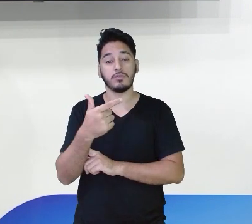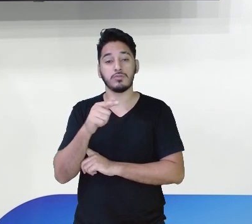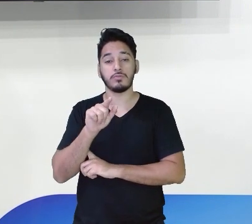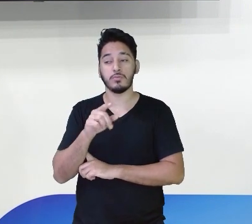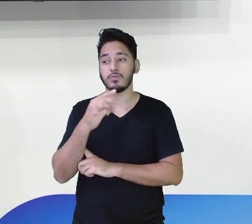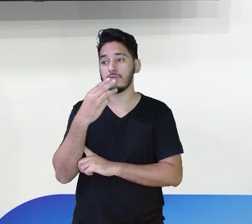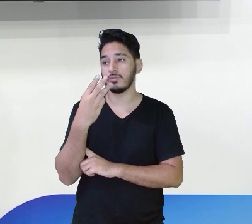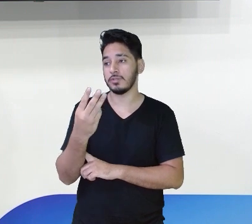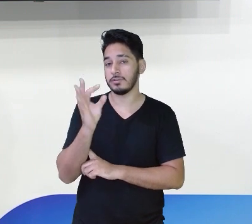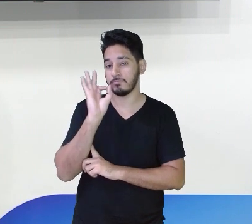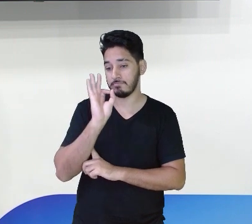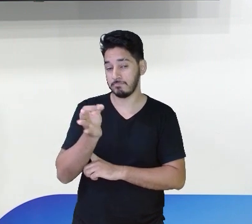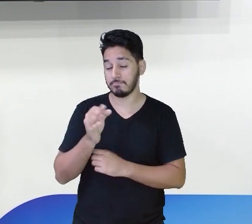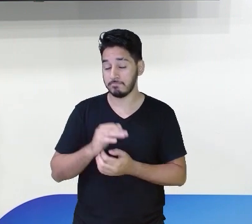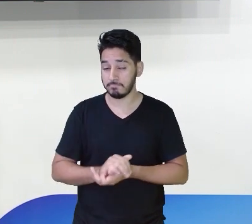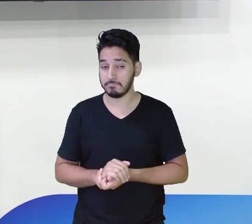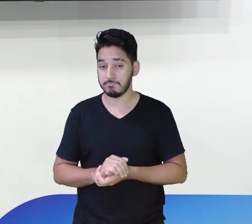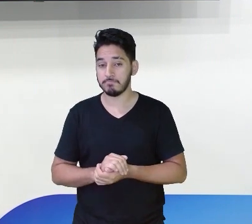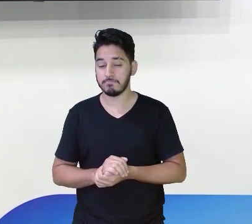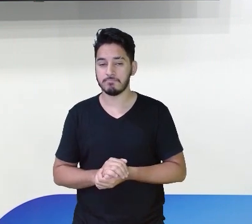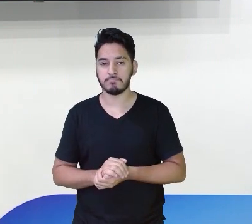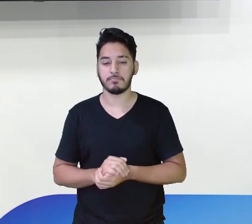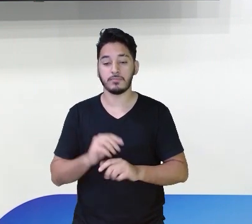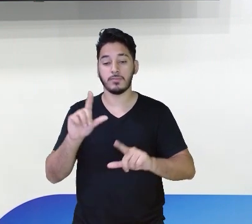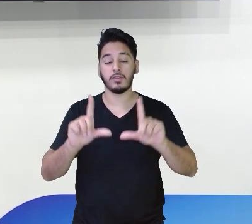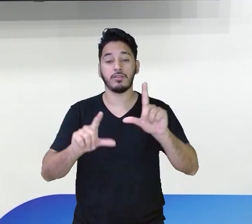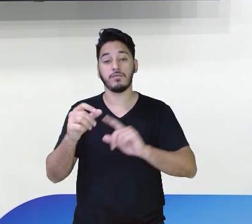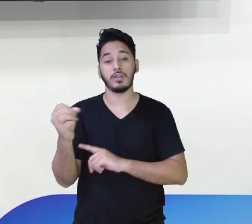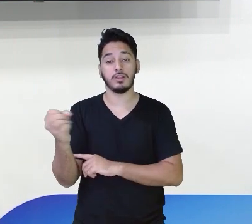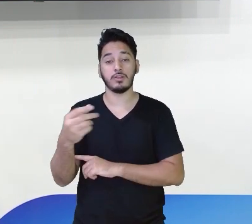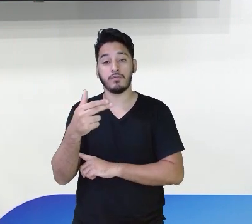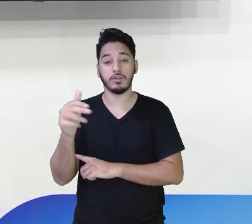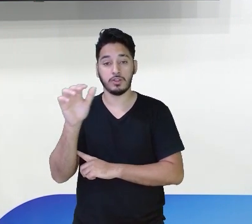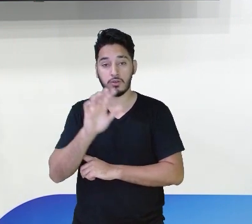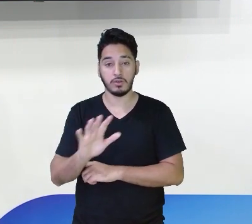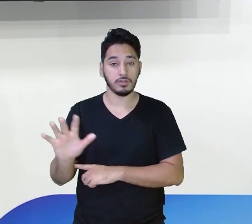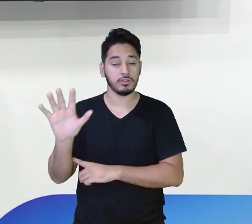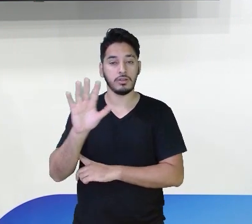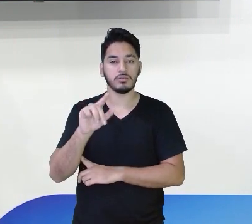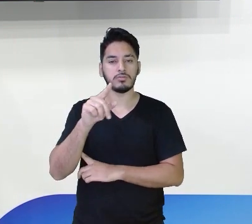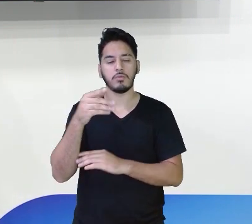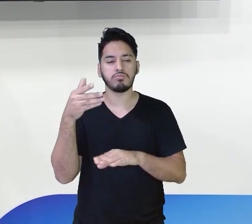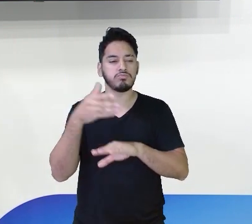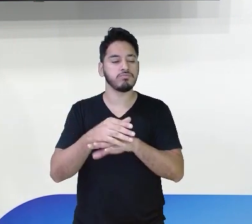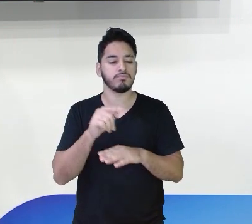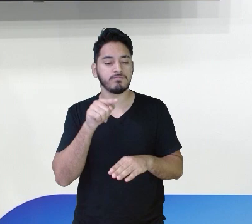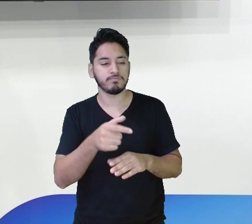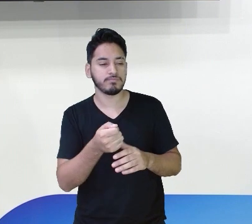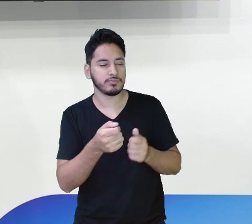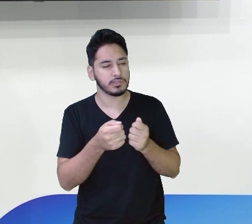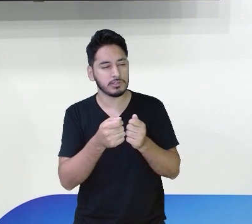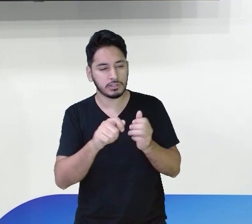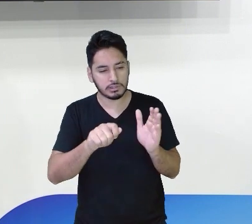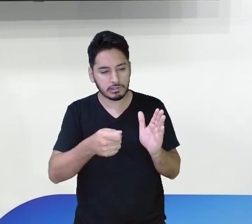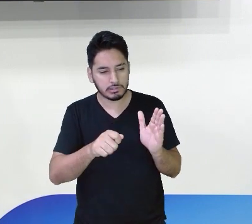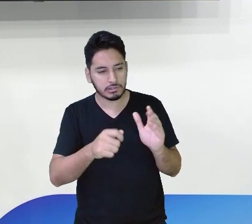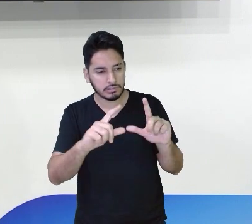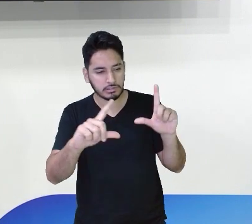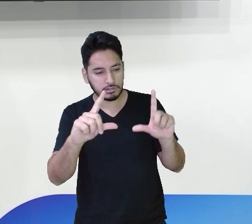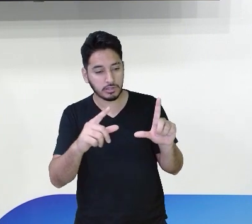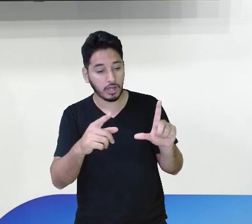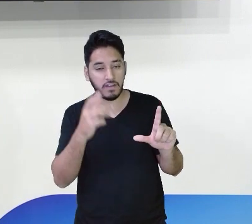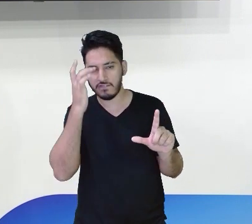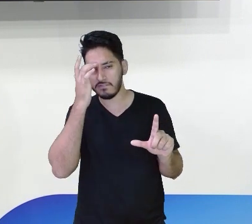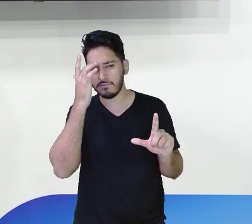22.3, tá certo? Da TV Nova Nordeste, você pode acessar na sua TV, você vai lá, sintoniza o canal e é super